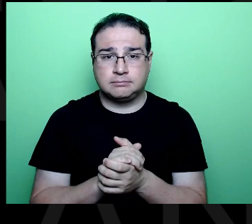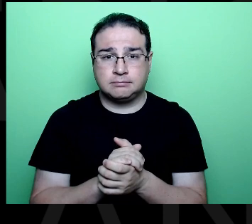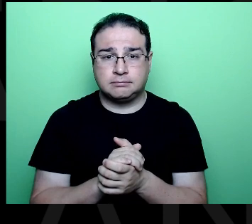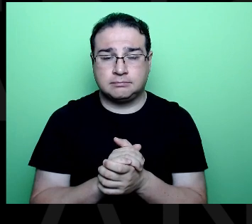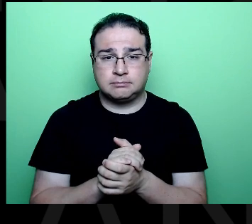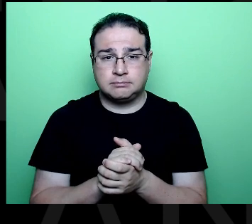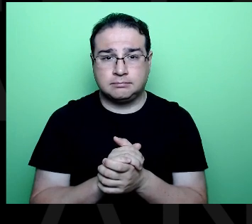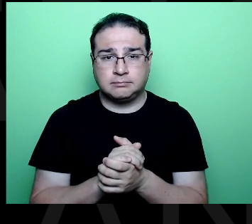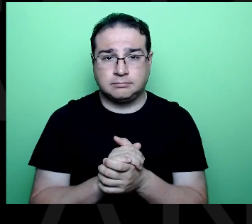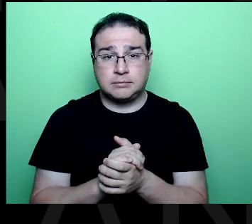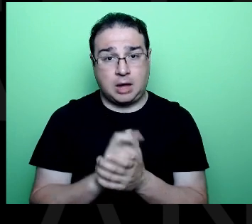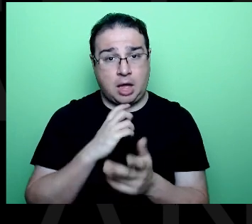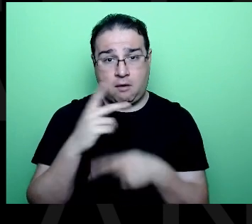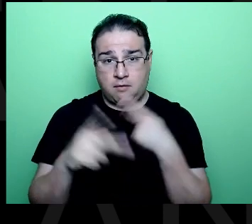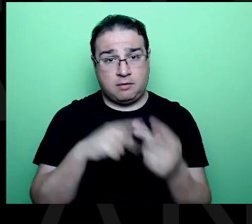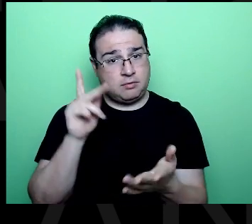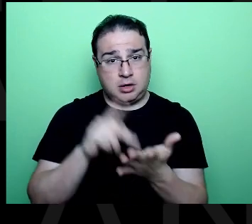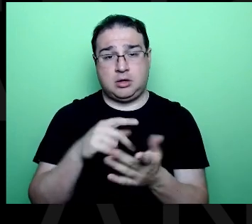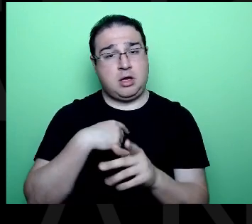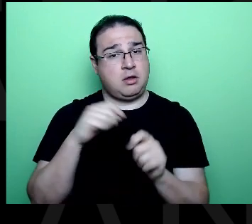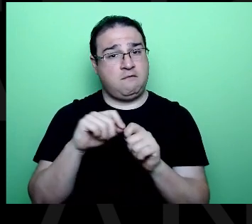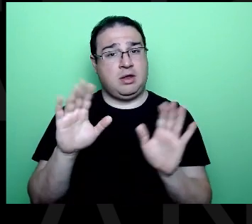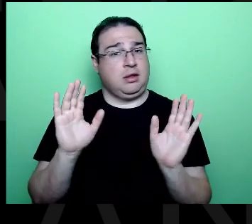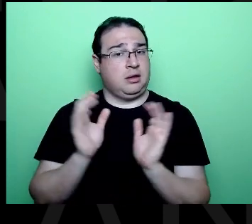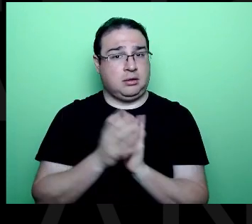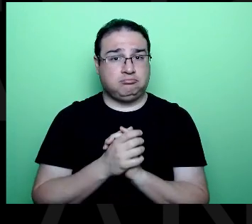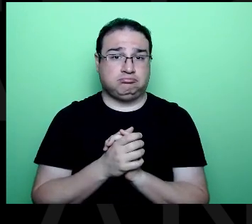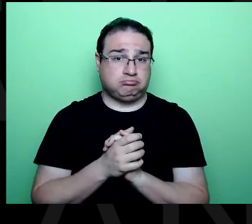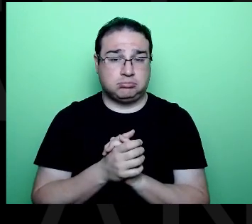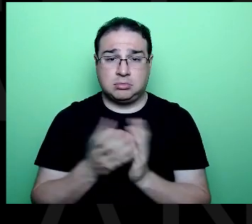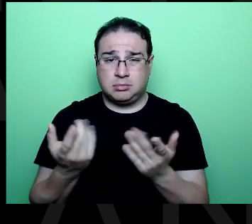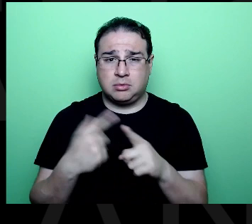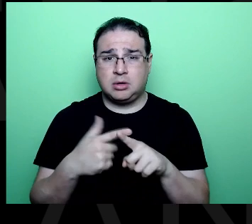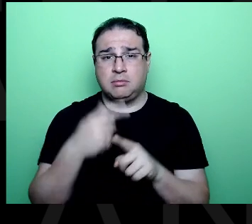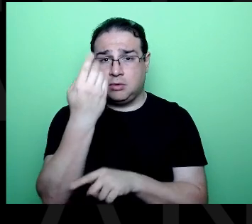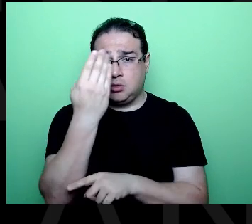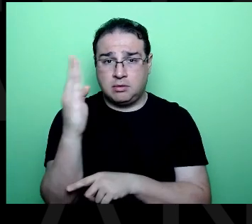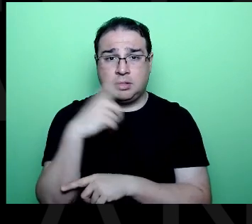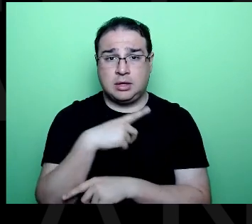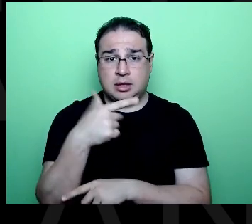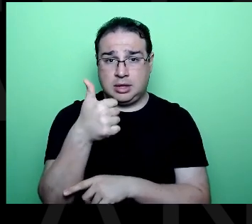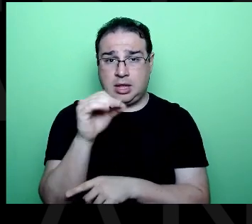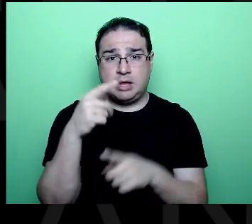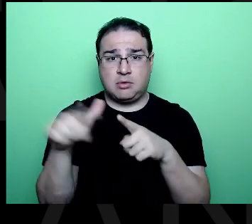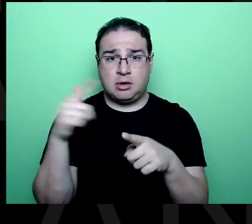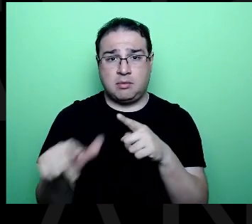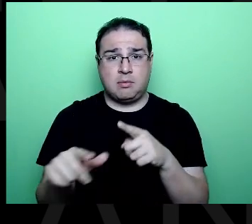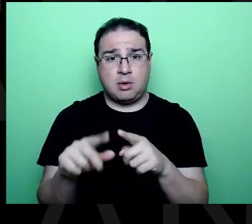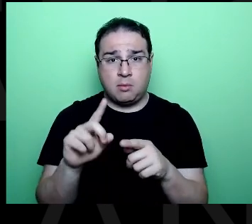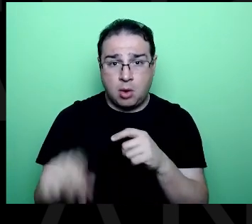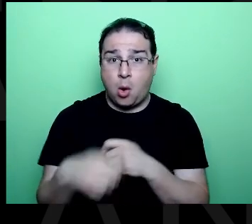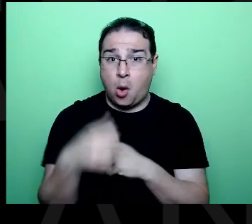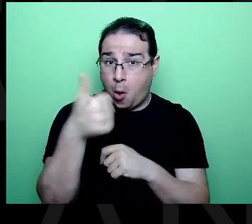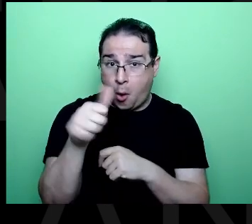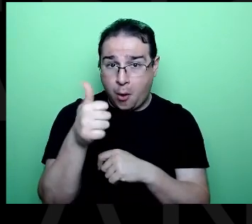já estou aqui honestamente falando, eu não faria, porque biografia já tem 10 problemas, eu vou